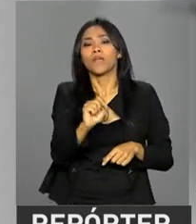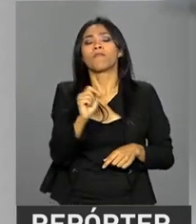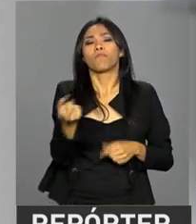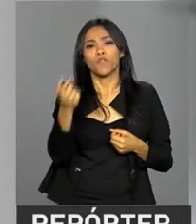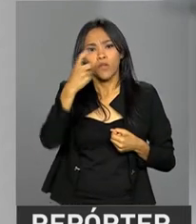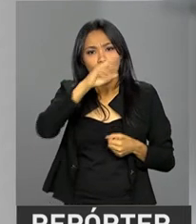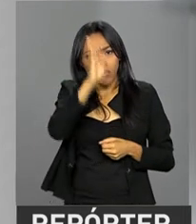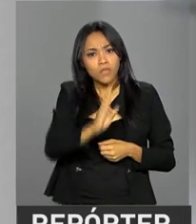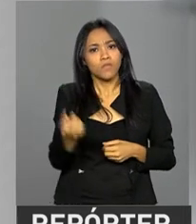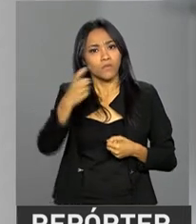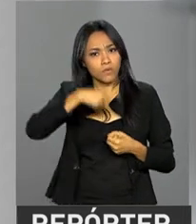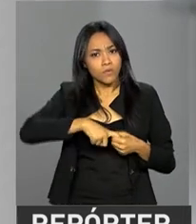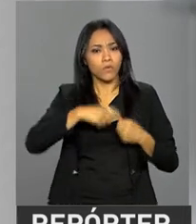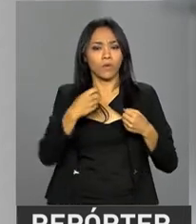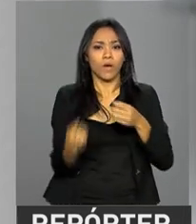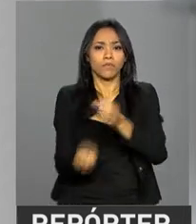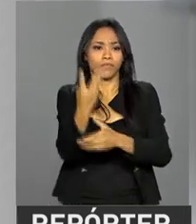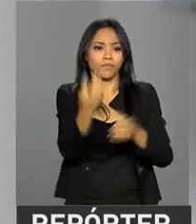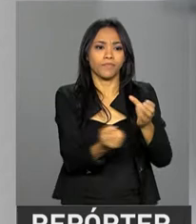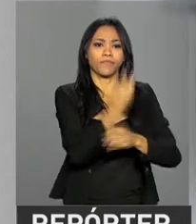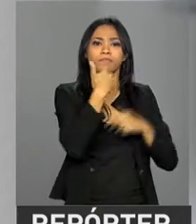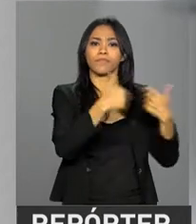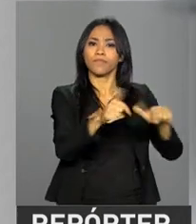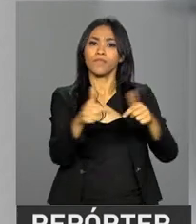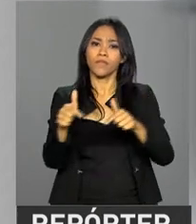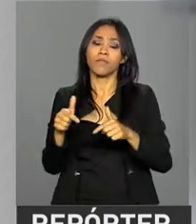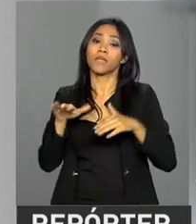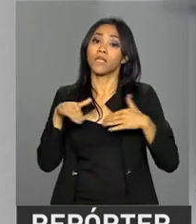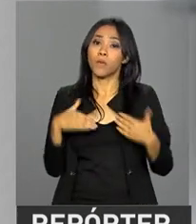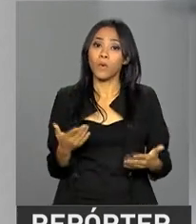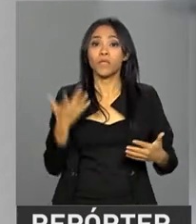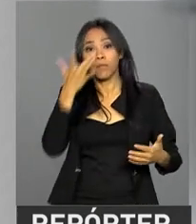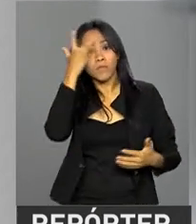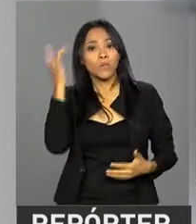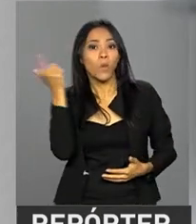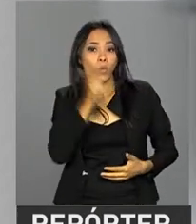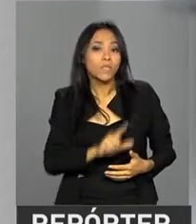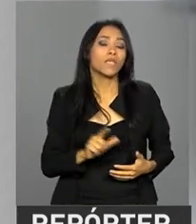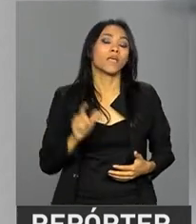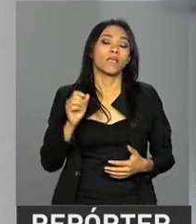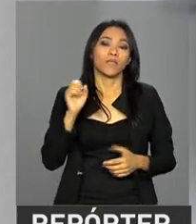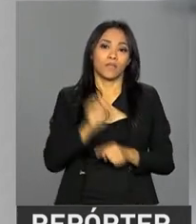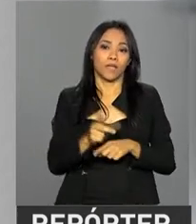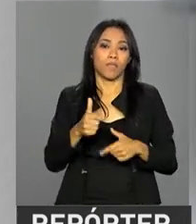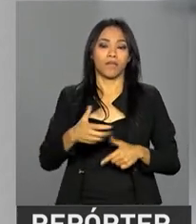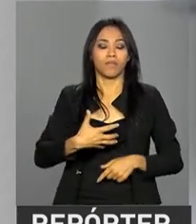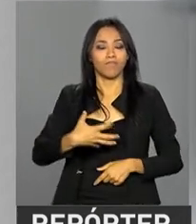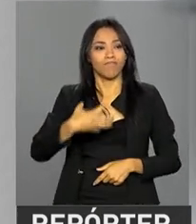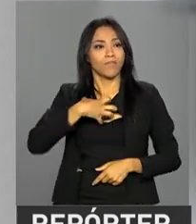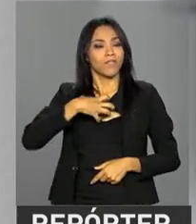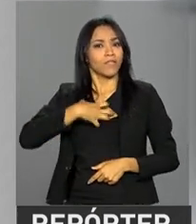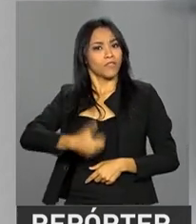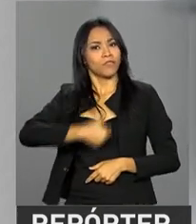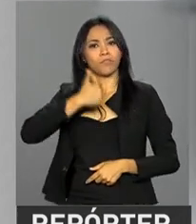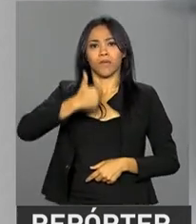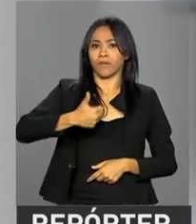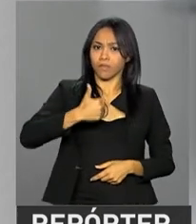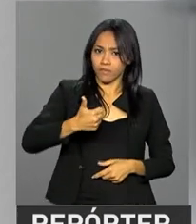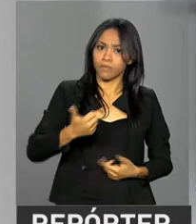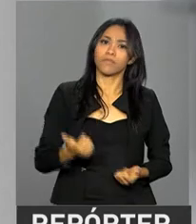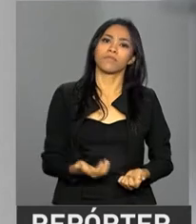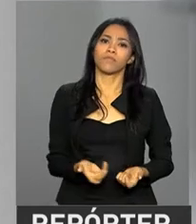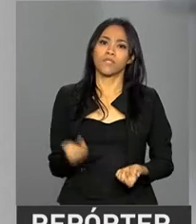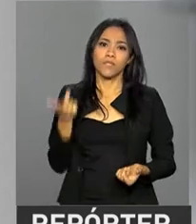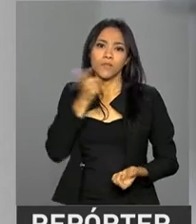empregos e que segundo o presidente quando alguém conquistar o emprego vem junto à auto estima ea dignidade presidente